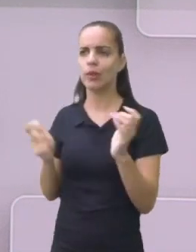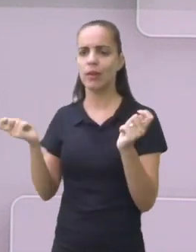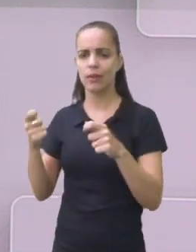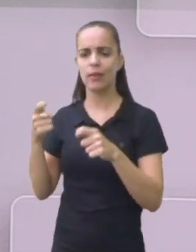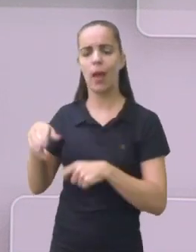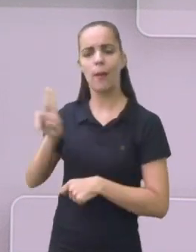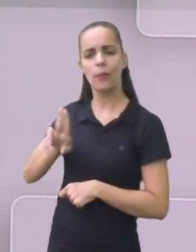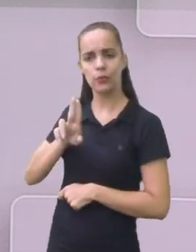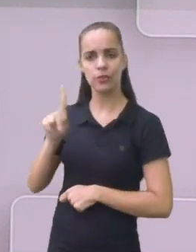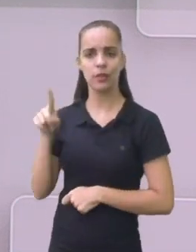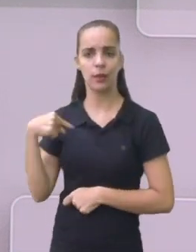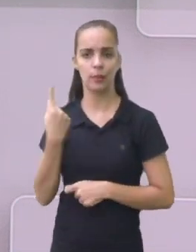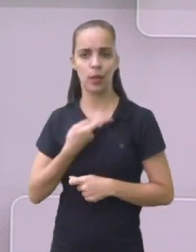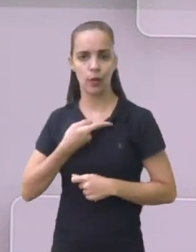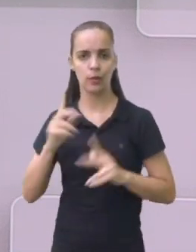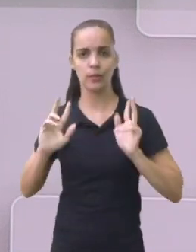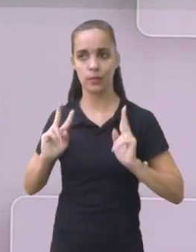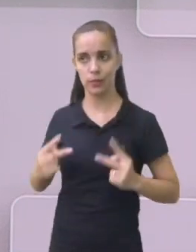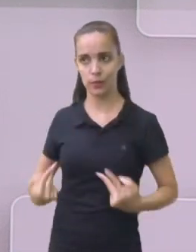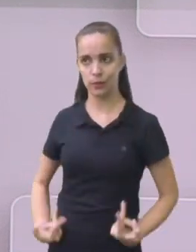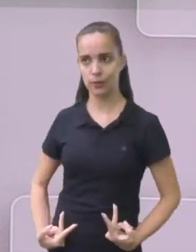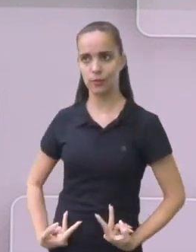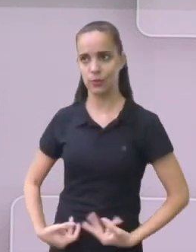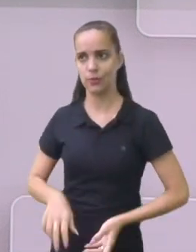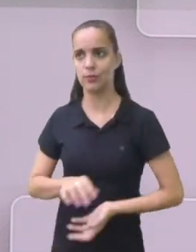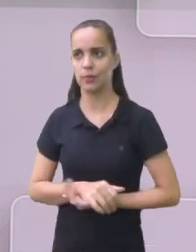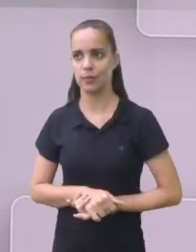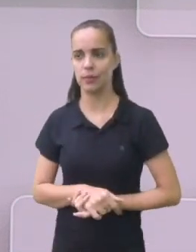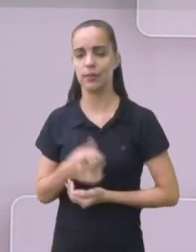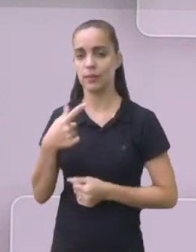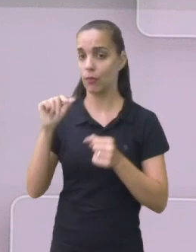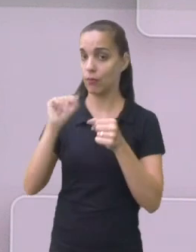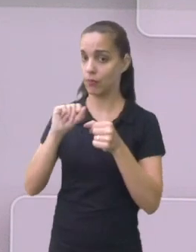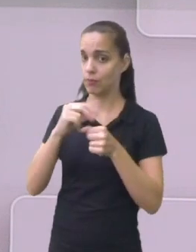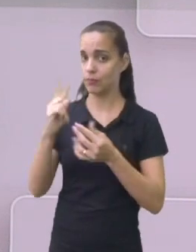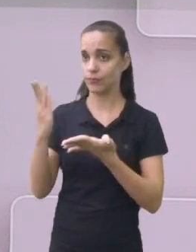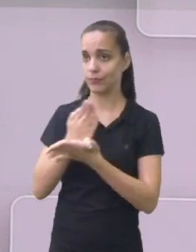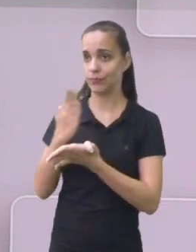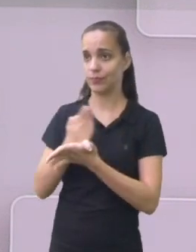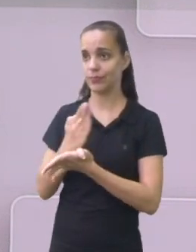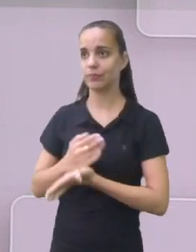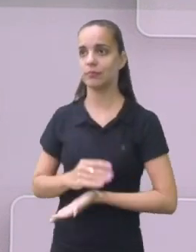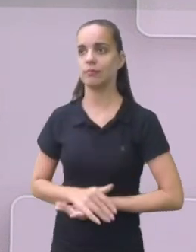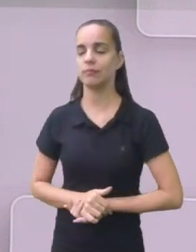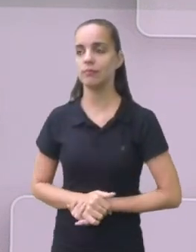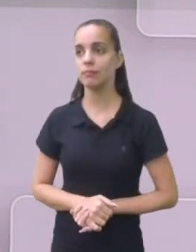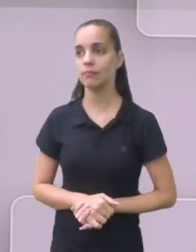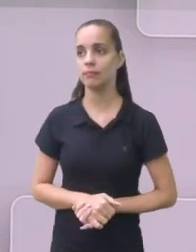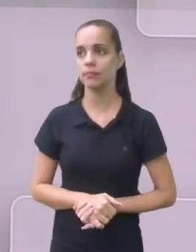para pensar aí na sua casa e você fizesse no seu caderno, ok?